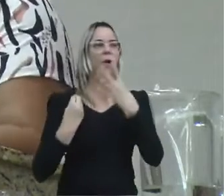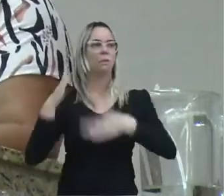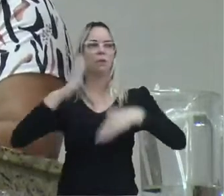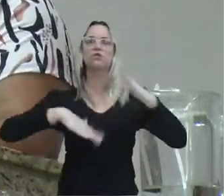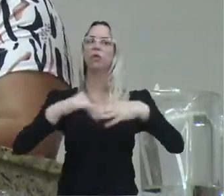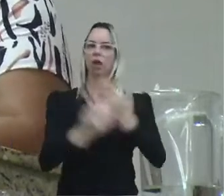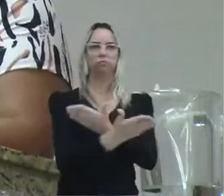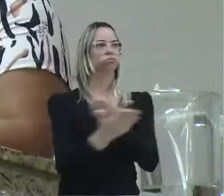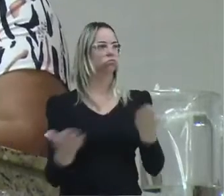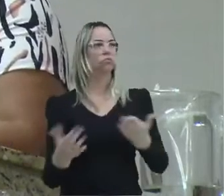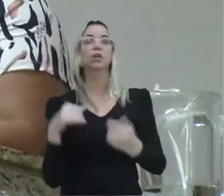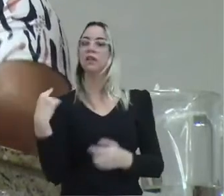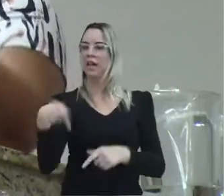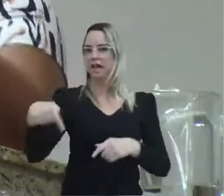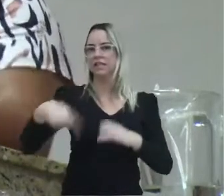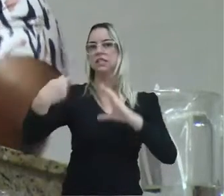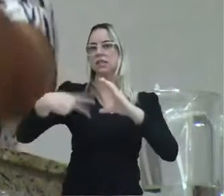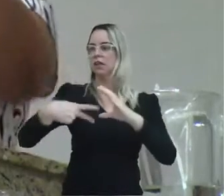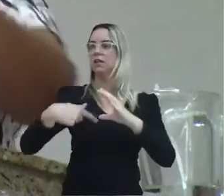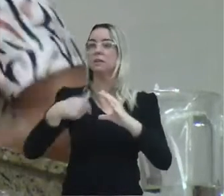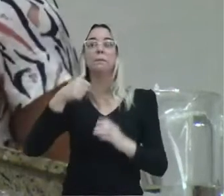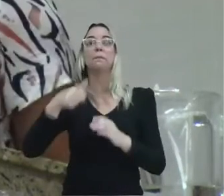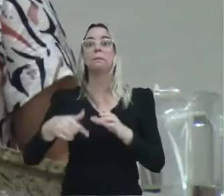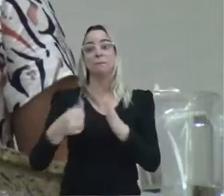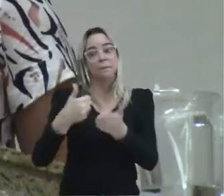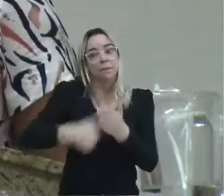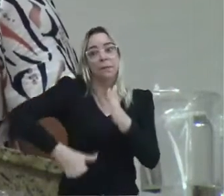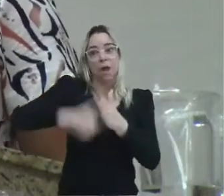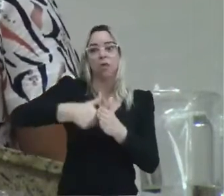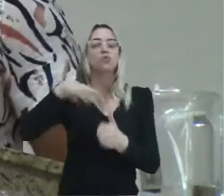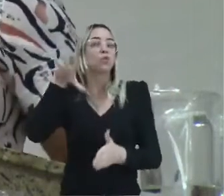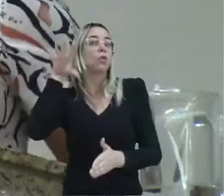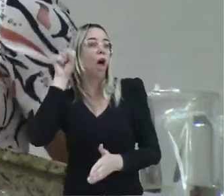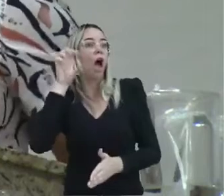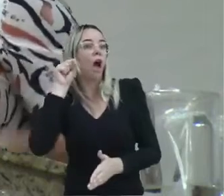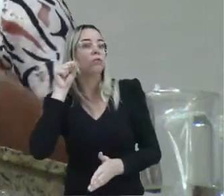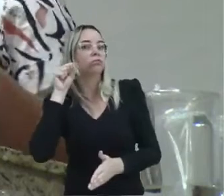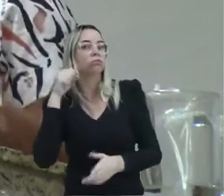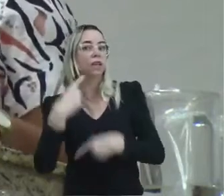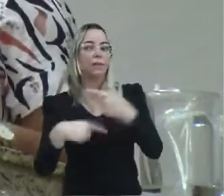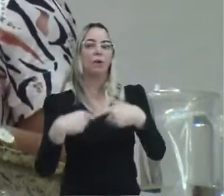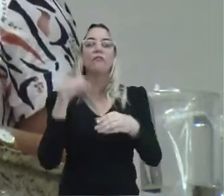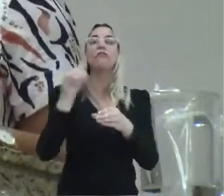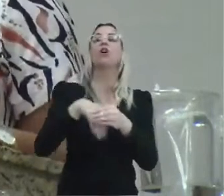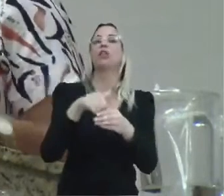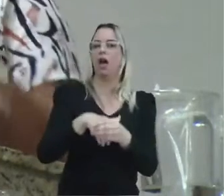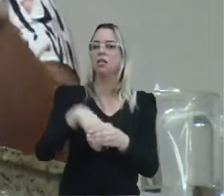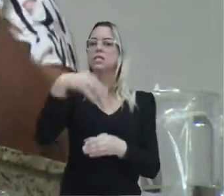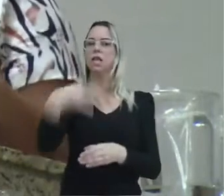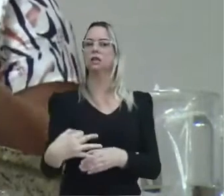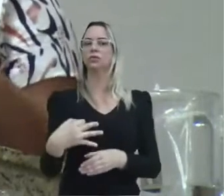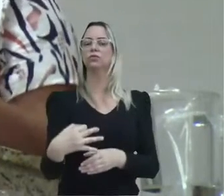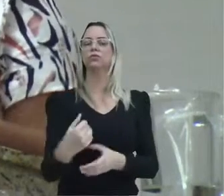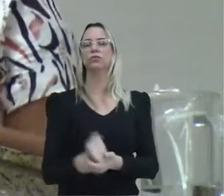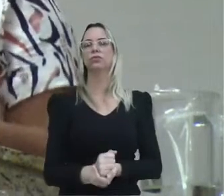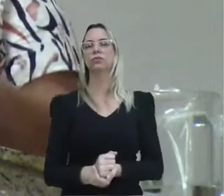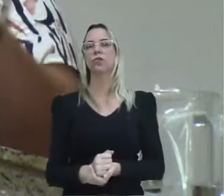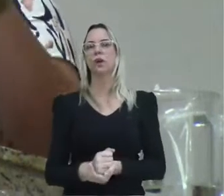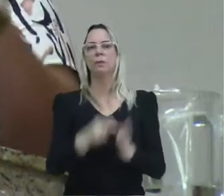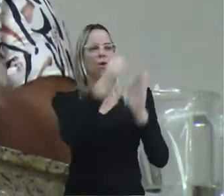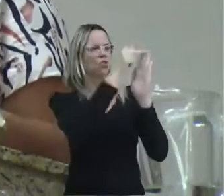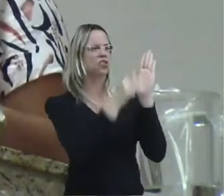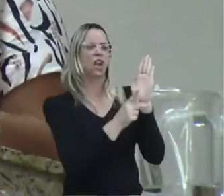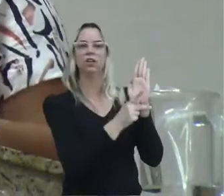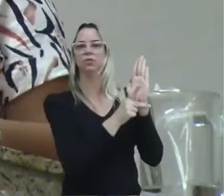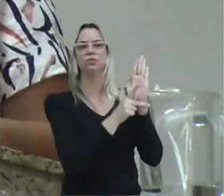espero que essa casa nos escute antes de dar um voto favorável ou não a esse projeto danoso